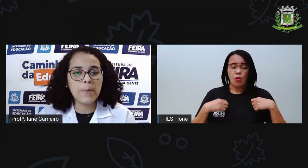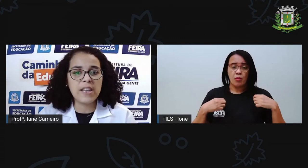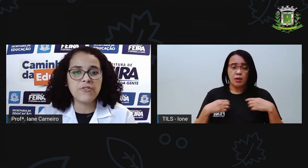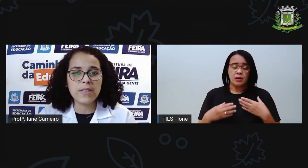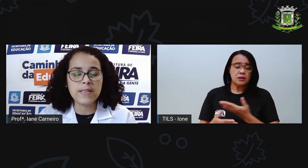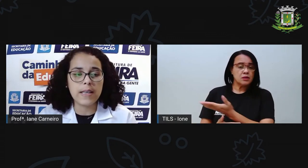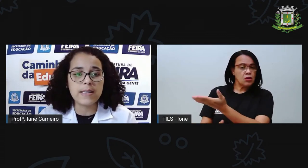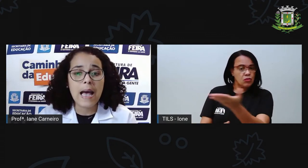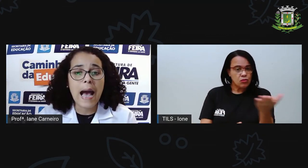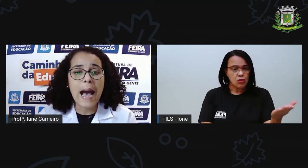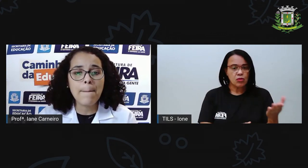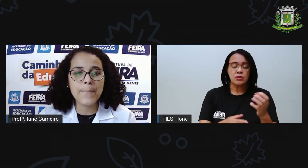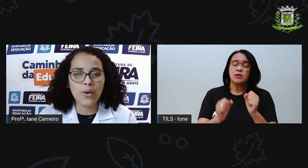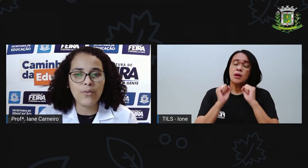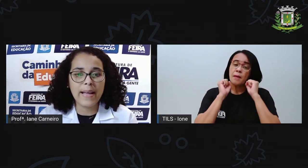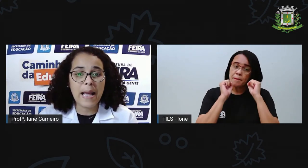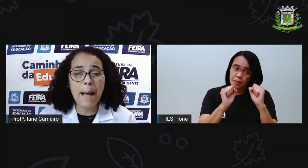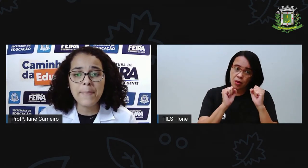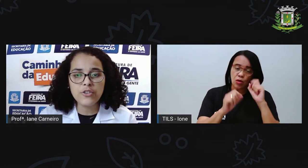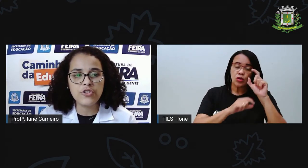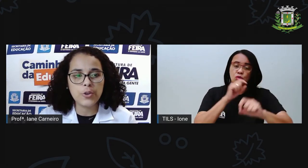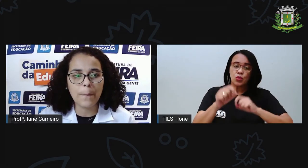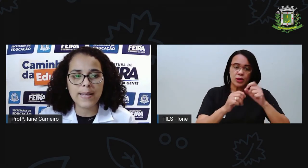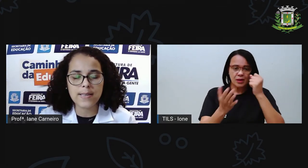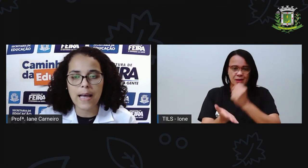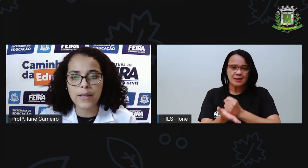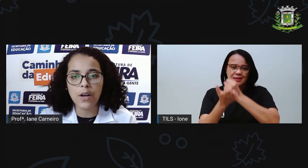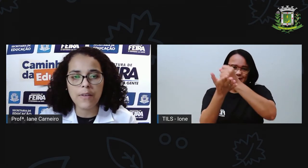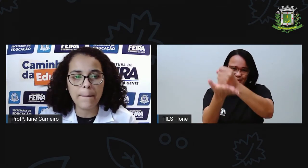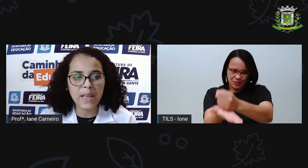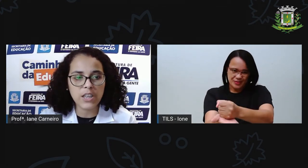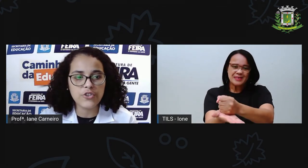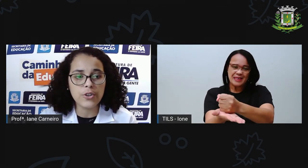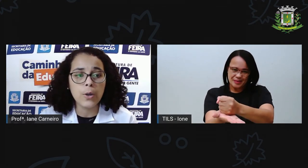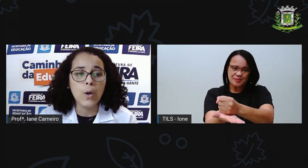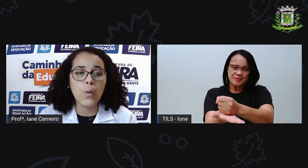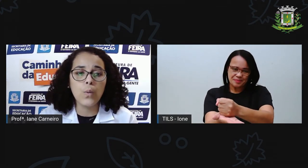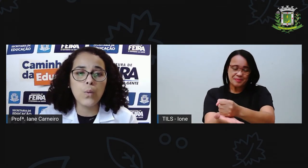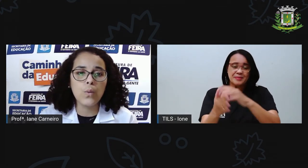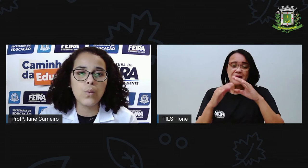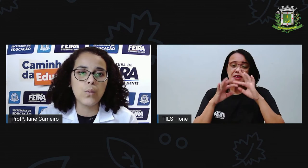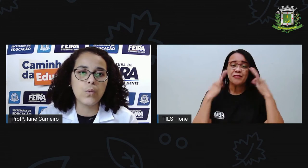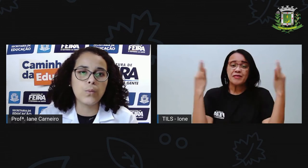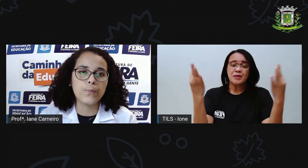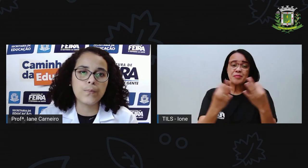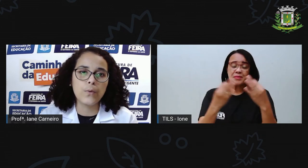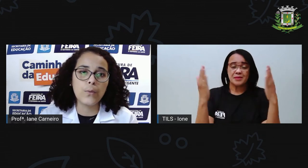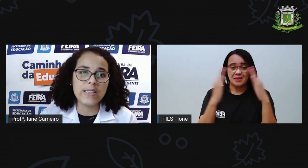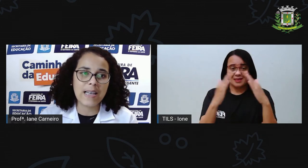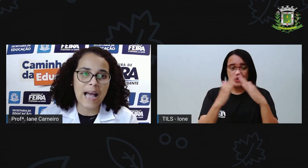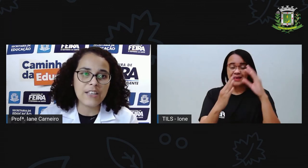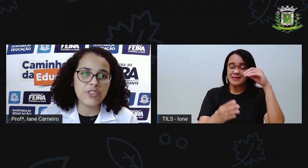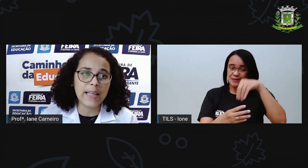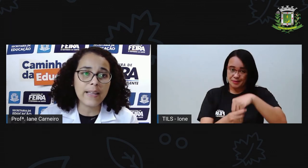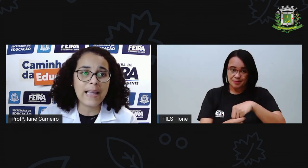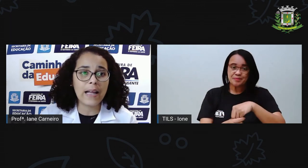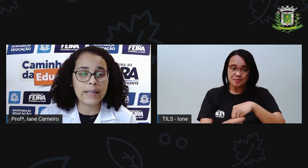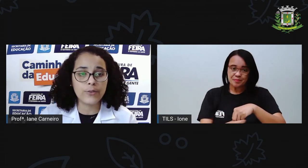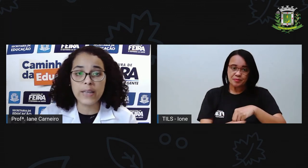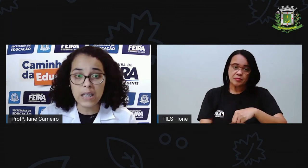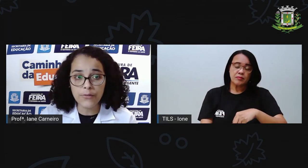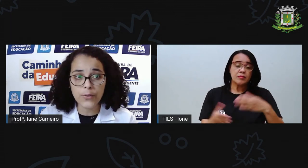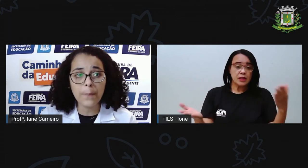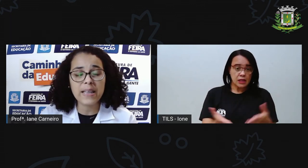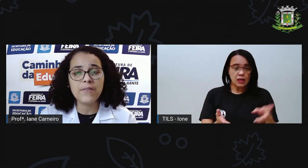contribuir com a família de vocês. A prova é rapidinho passar novamente o slide, né,